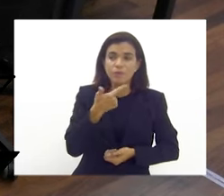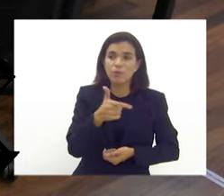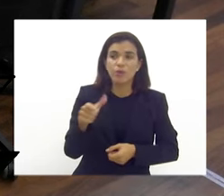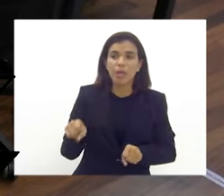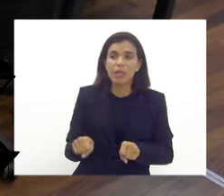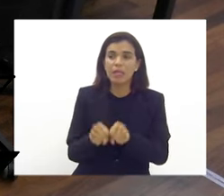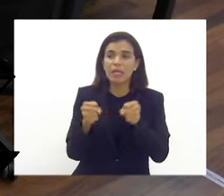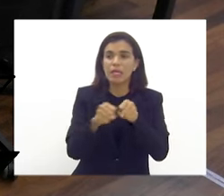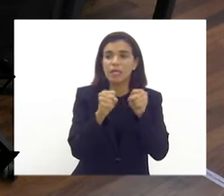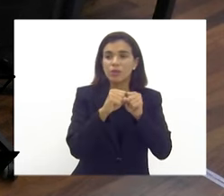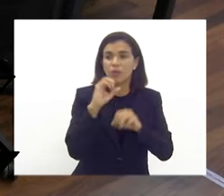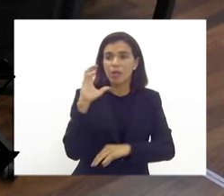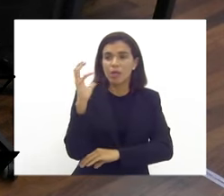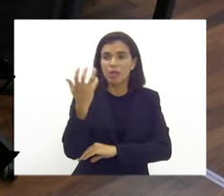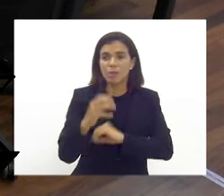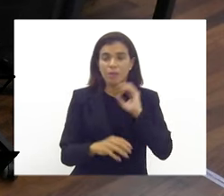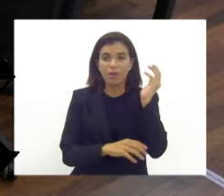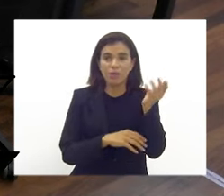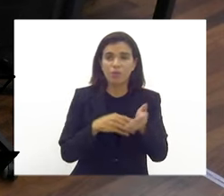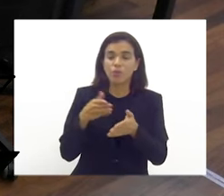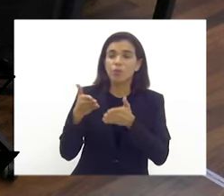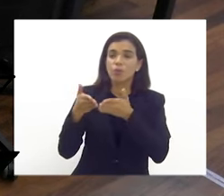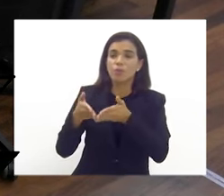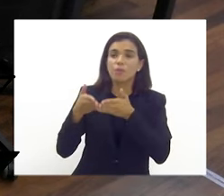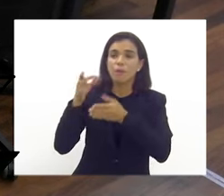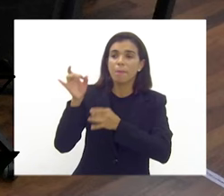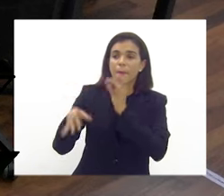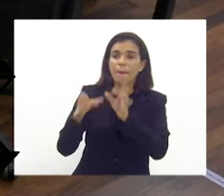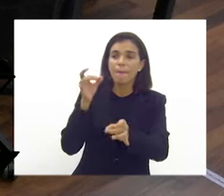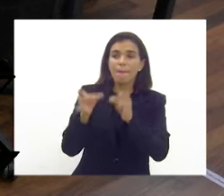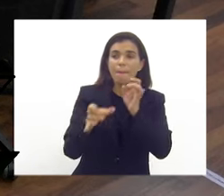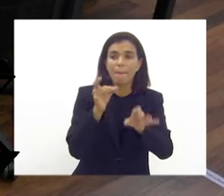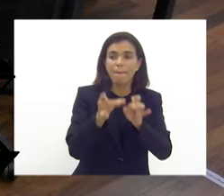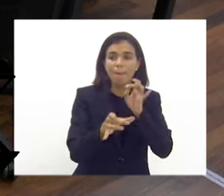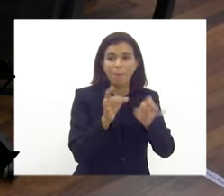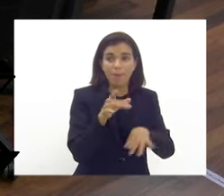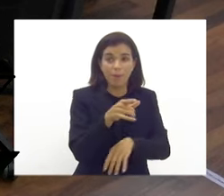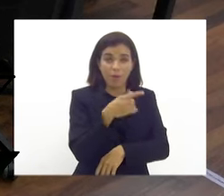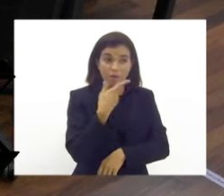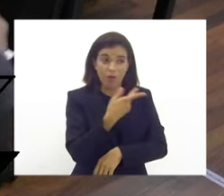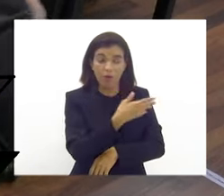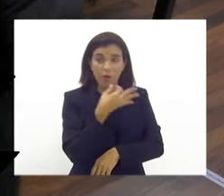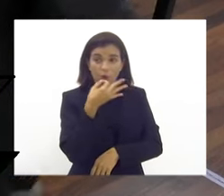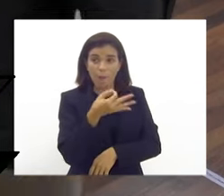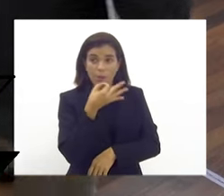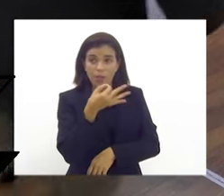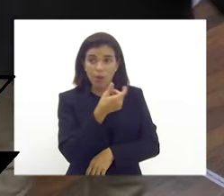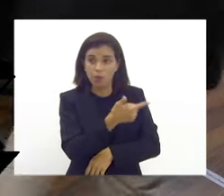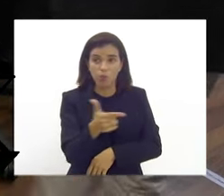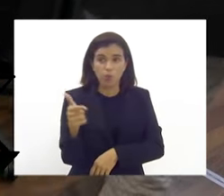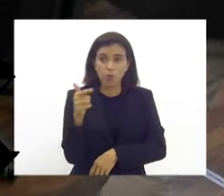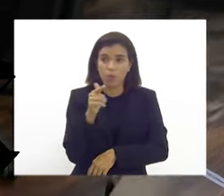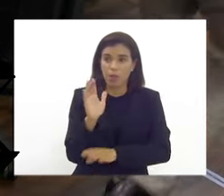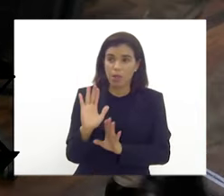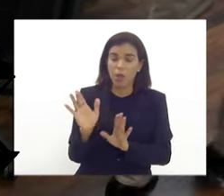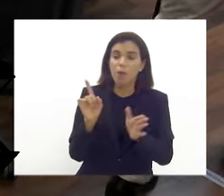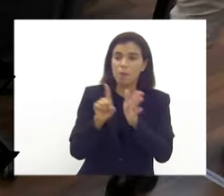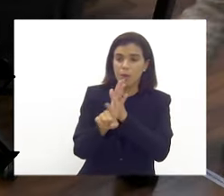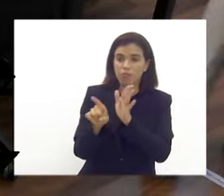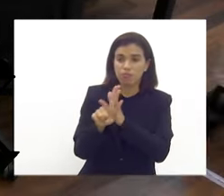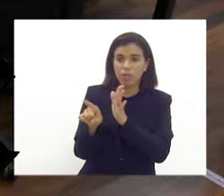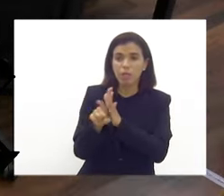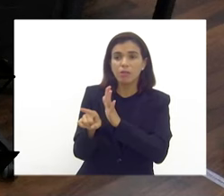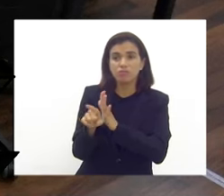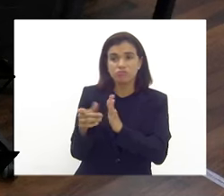ambiental e essas embarcações todas estão afundadas na Ele tá dizendo que na opinião dele não existe dano ambiental fiz a pergunta pela